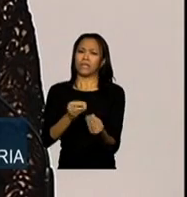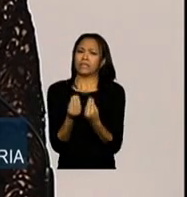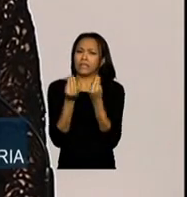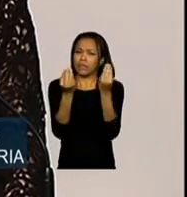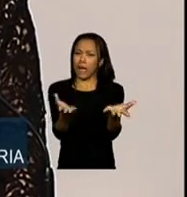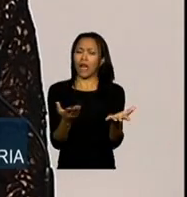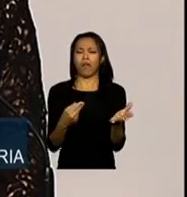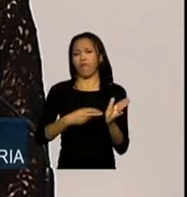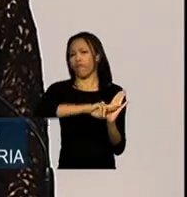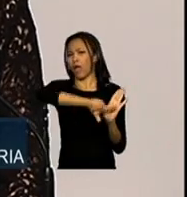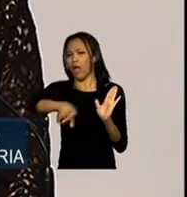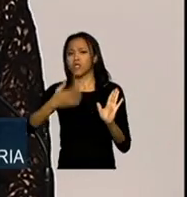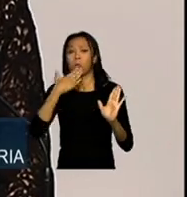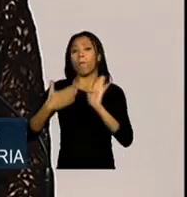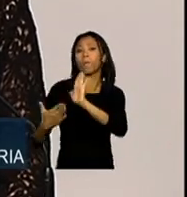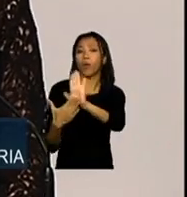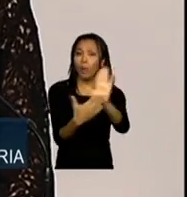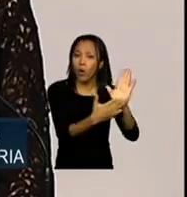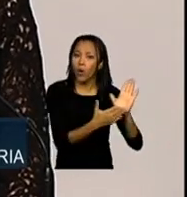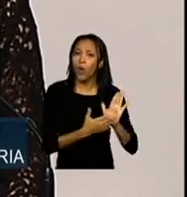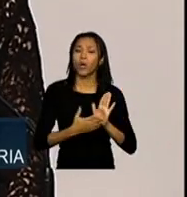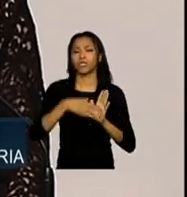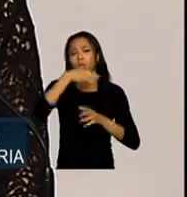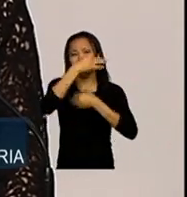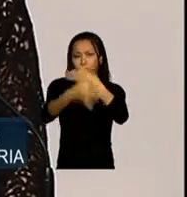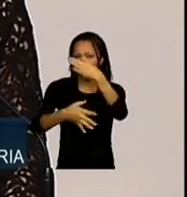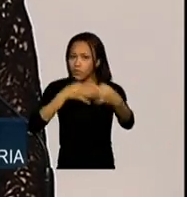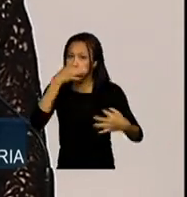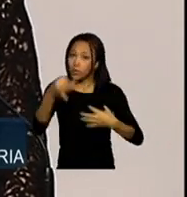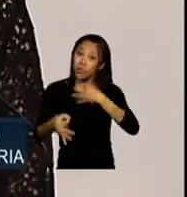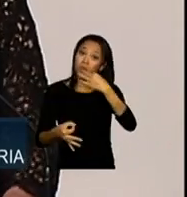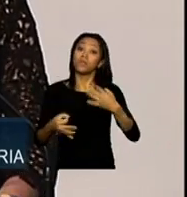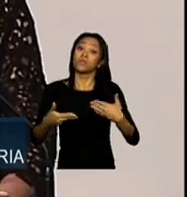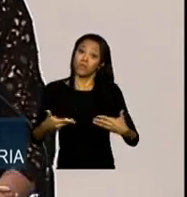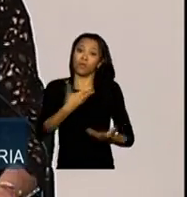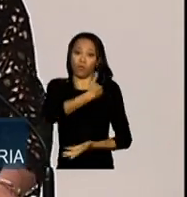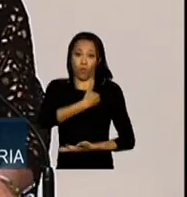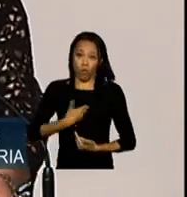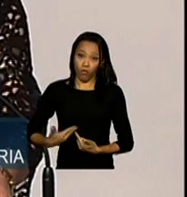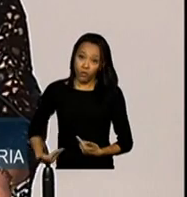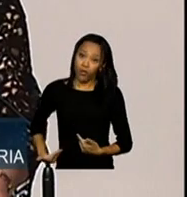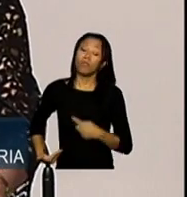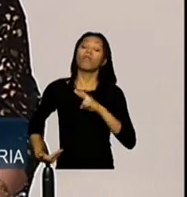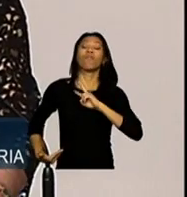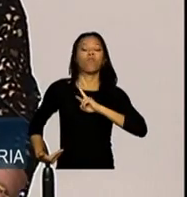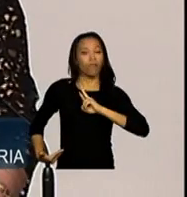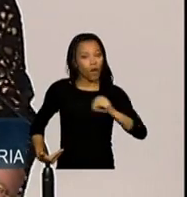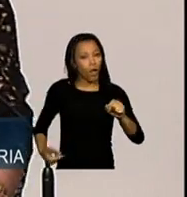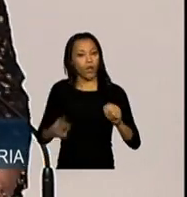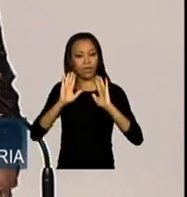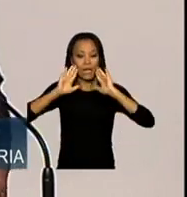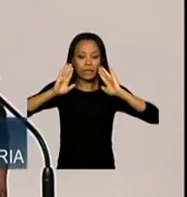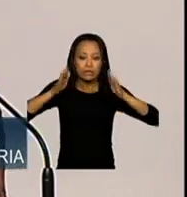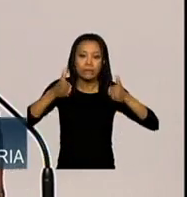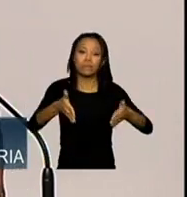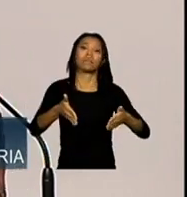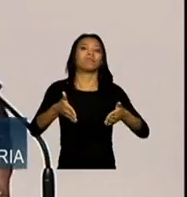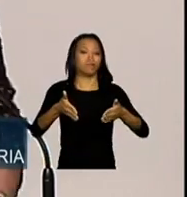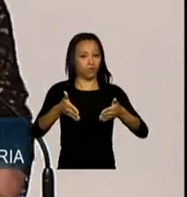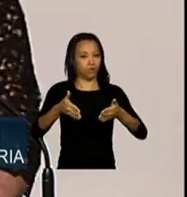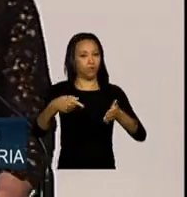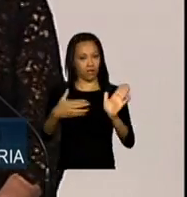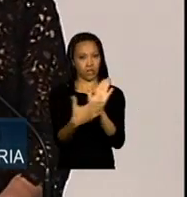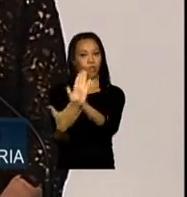oportunas propostas e sugestões às quais o governo dedicará a devida e séria